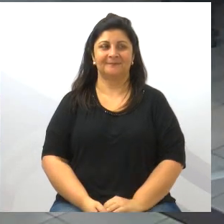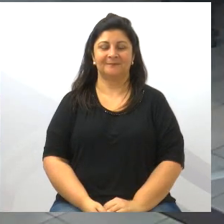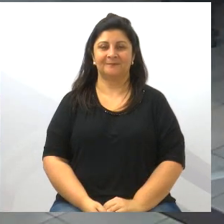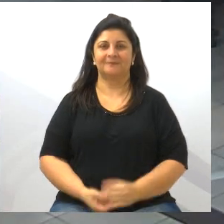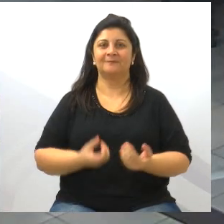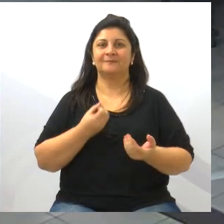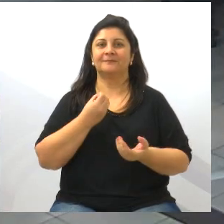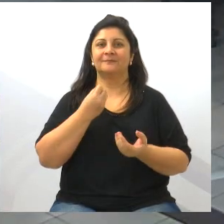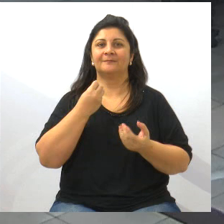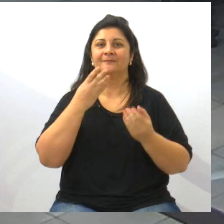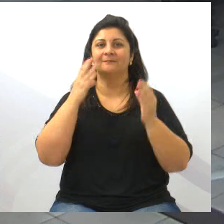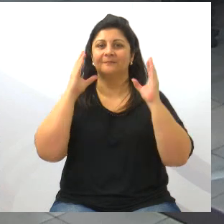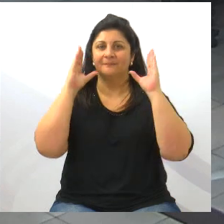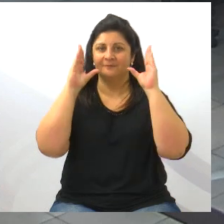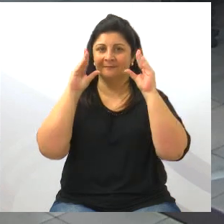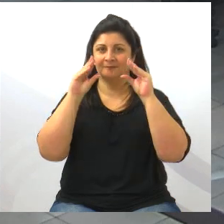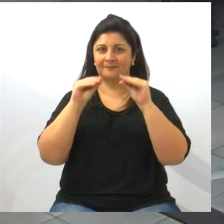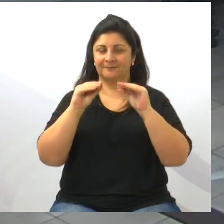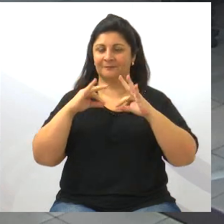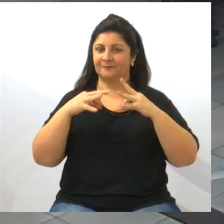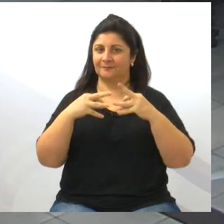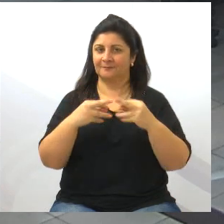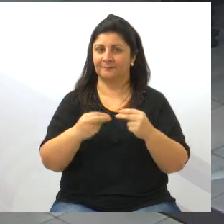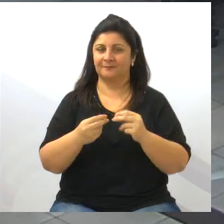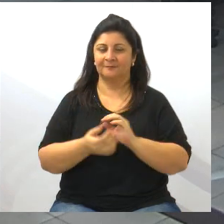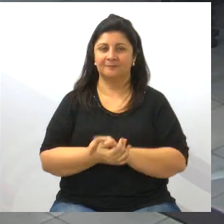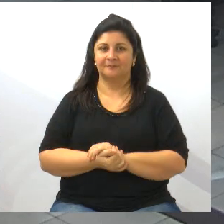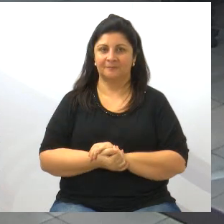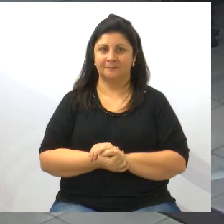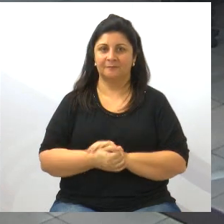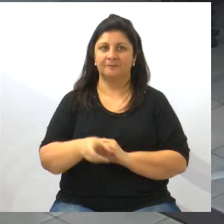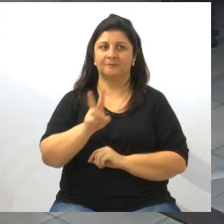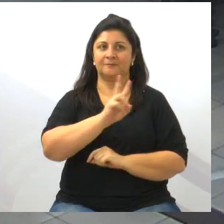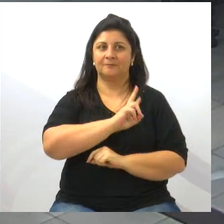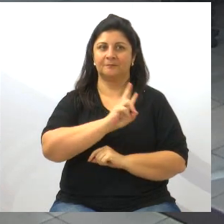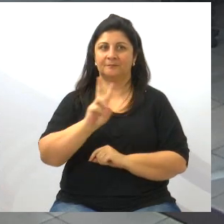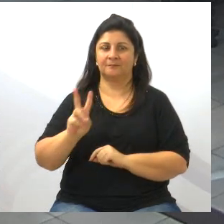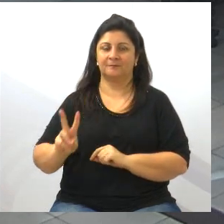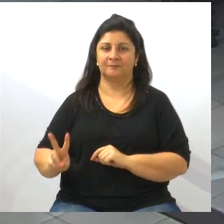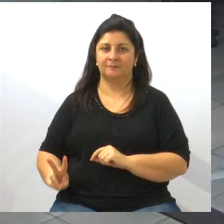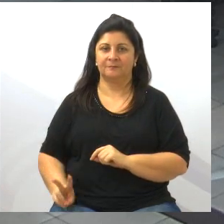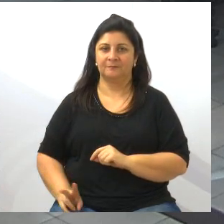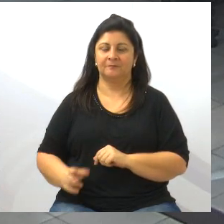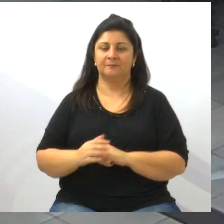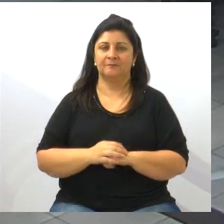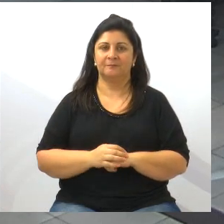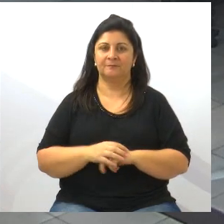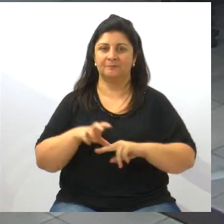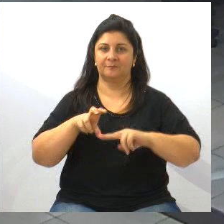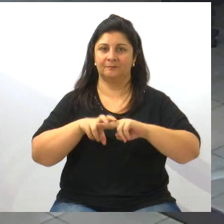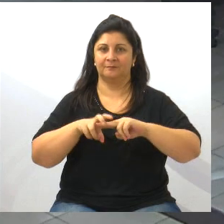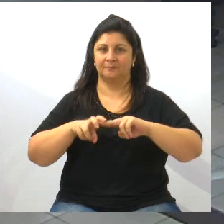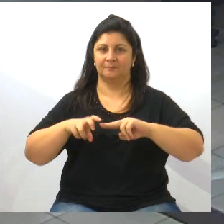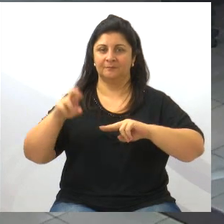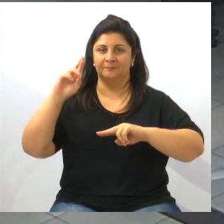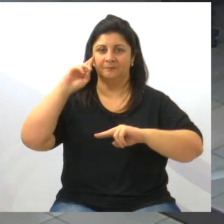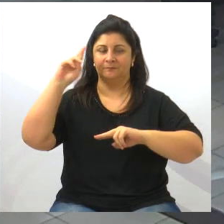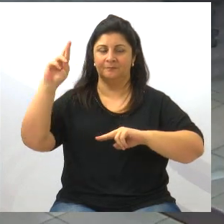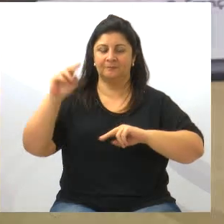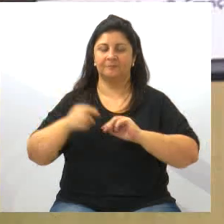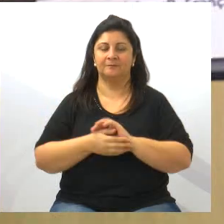Boa noite a todos, aos nobres vereadores, aos componentes da mesa, representantes